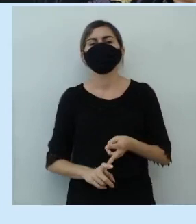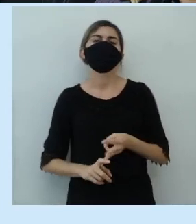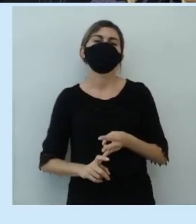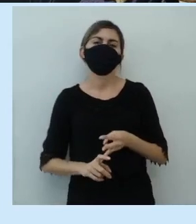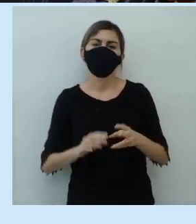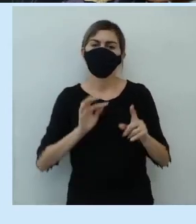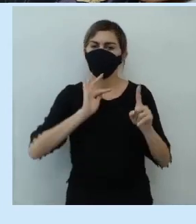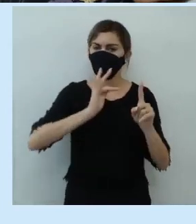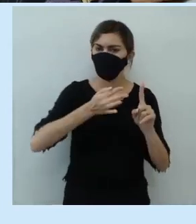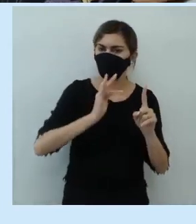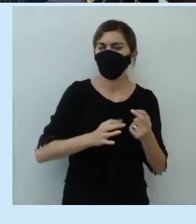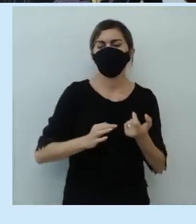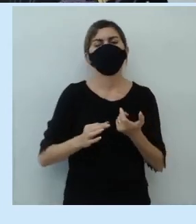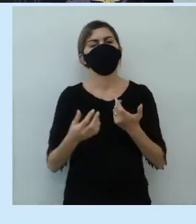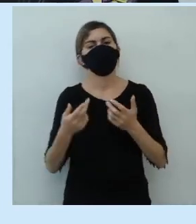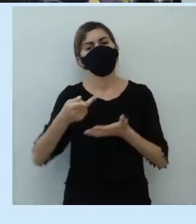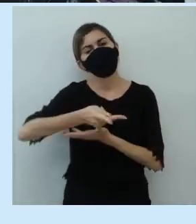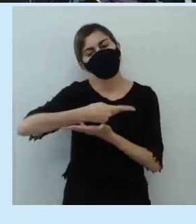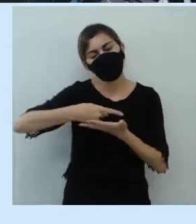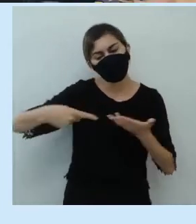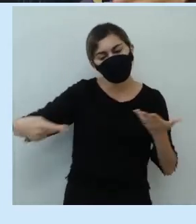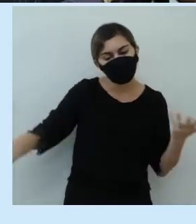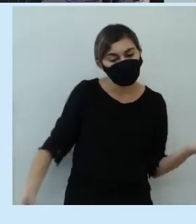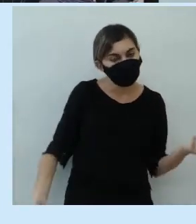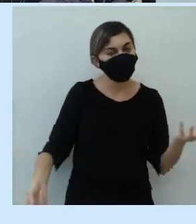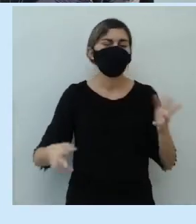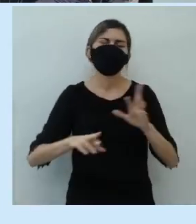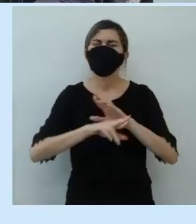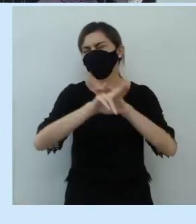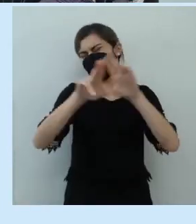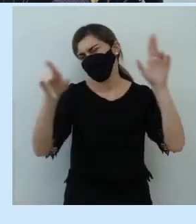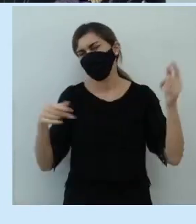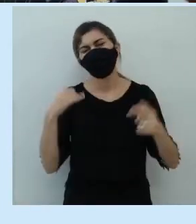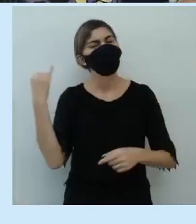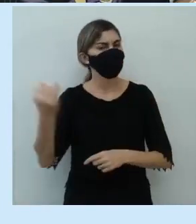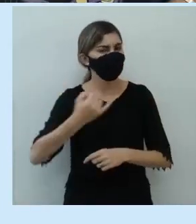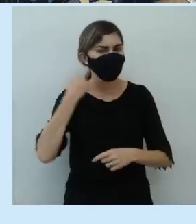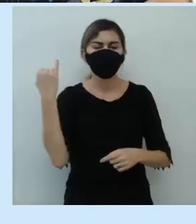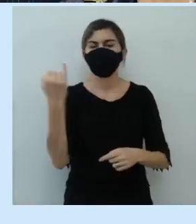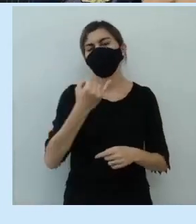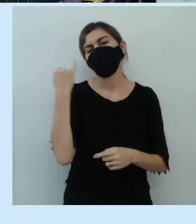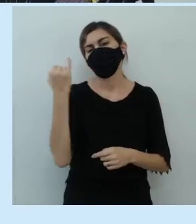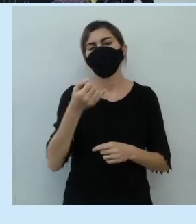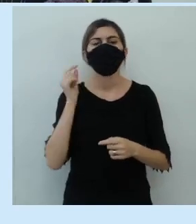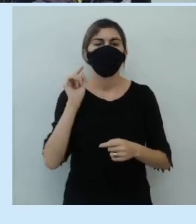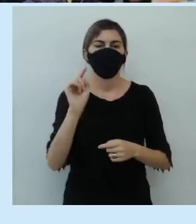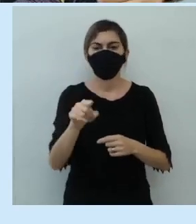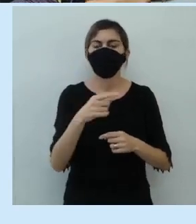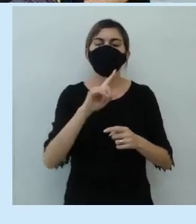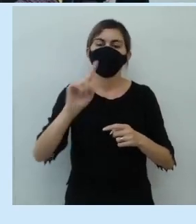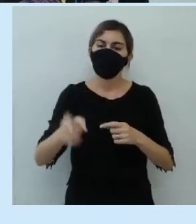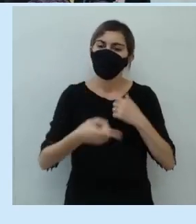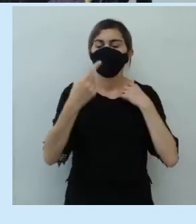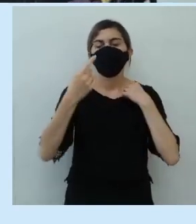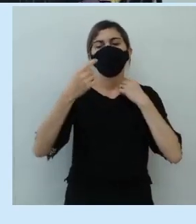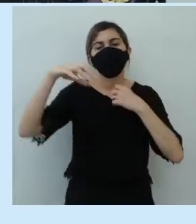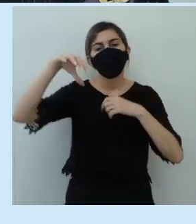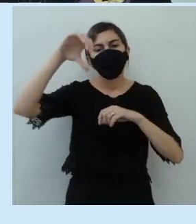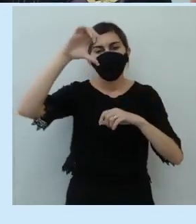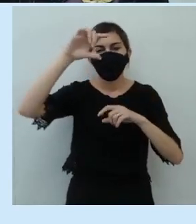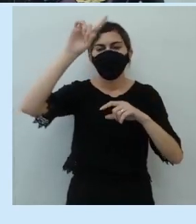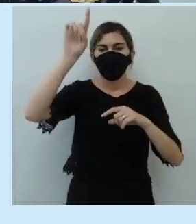numa fábula, numa poesia, enfim. É muito importante a pontuação, a vírgula, a exclamação,